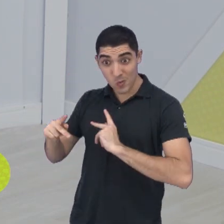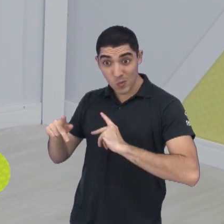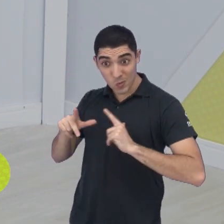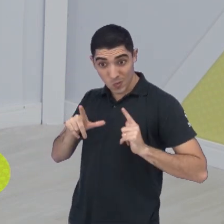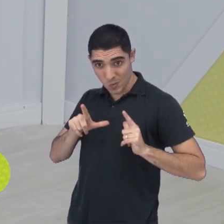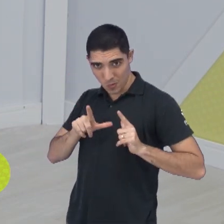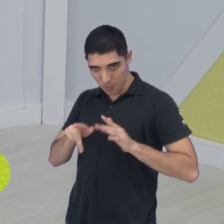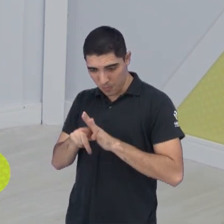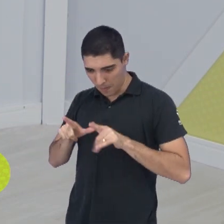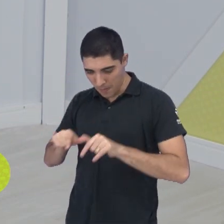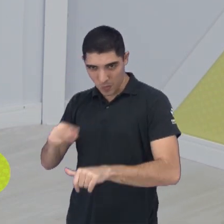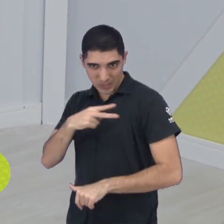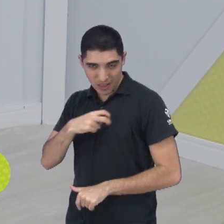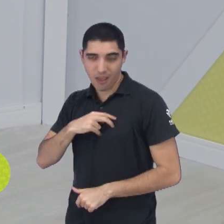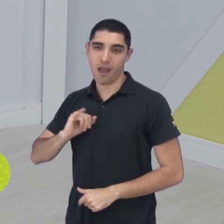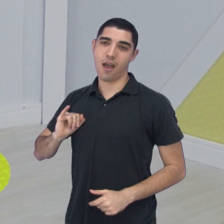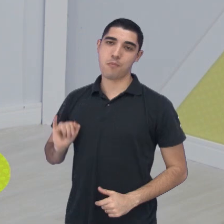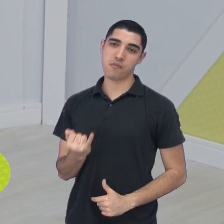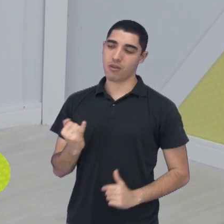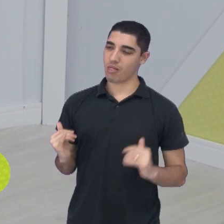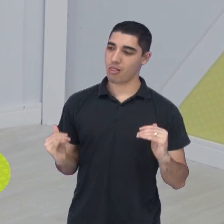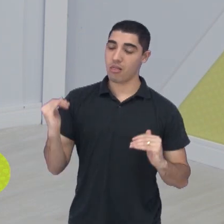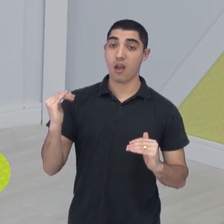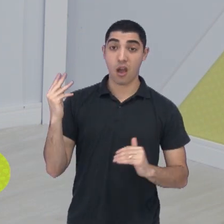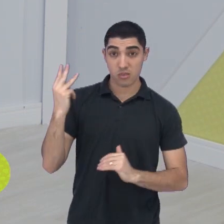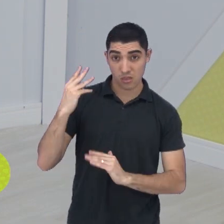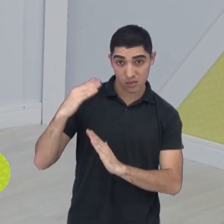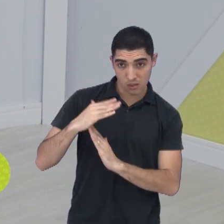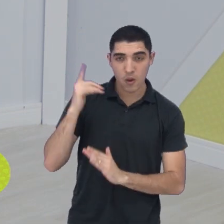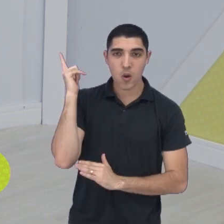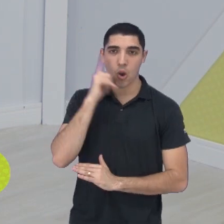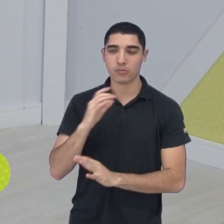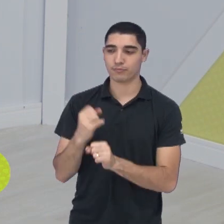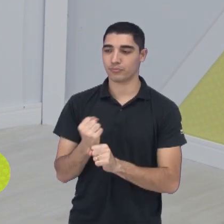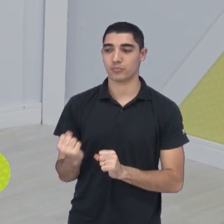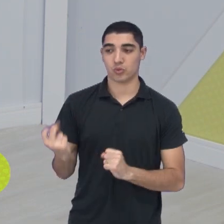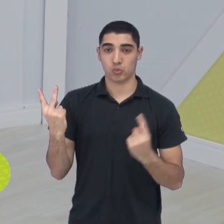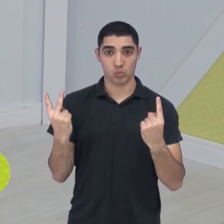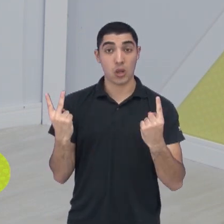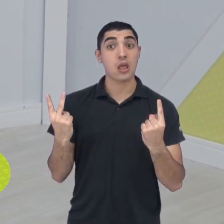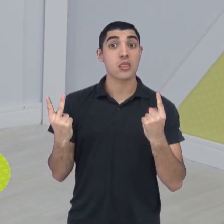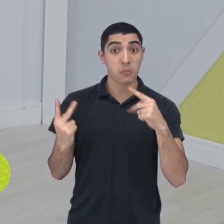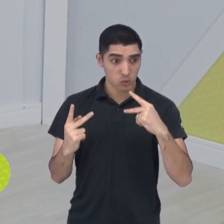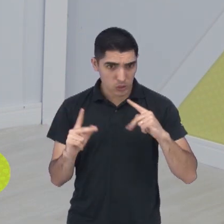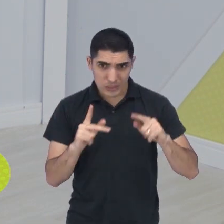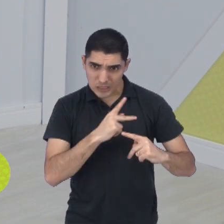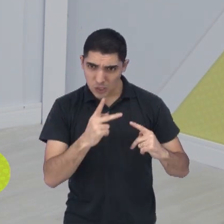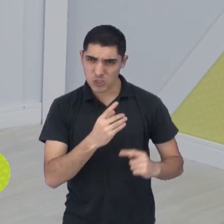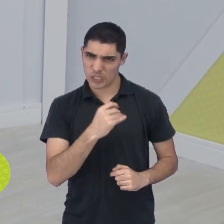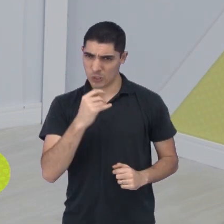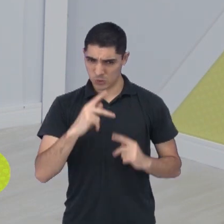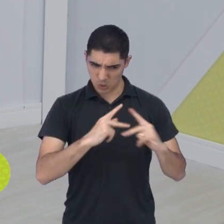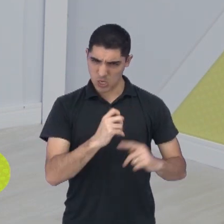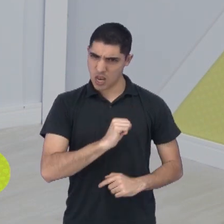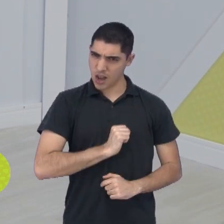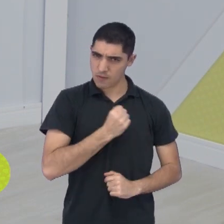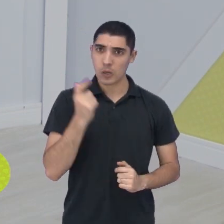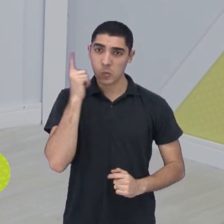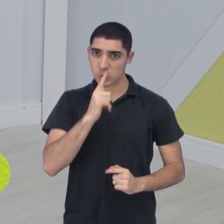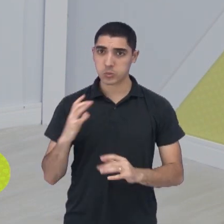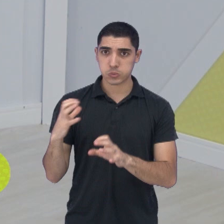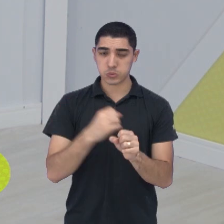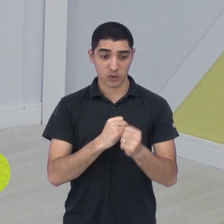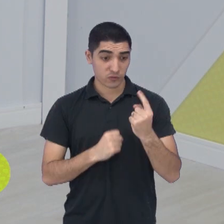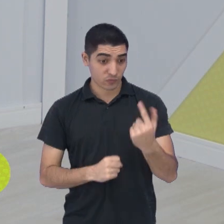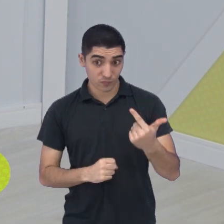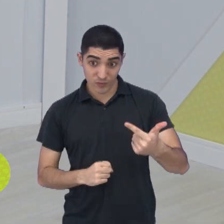e venceu o terceiro set, fazendo 2-1 naquela oportunidade. Depois o São José acho que voltou meio com raiva e acabou vencendo por 25-17,